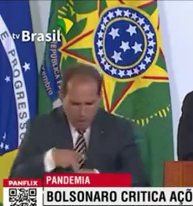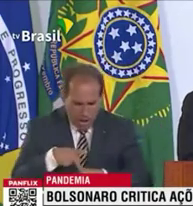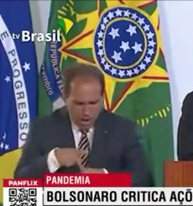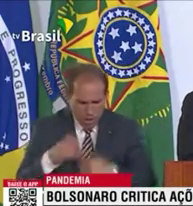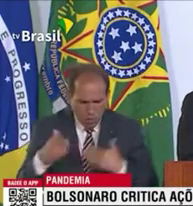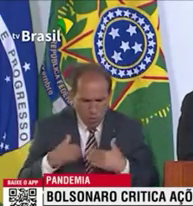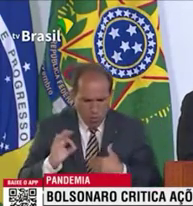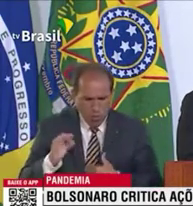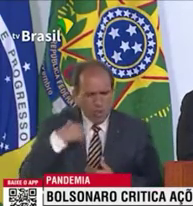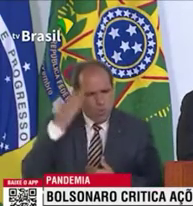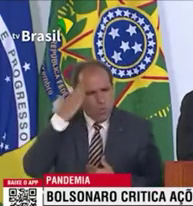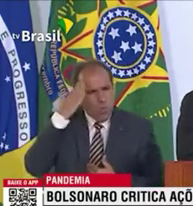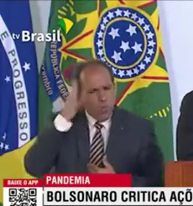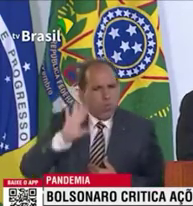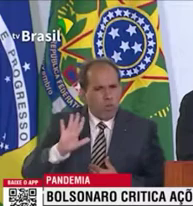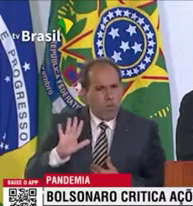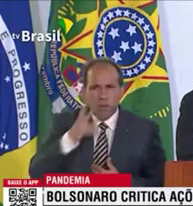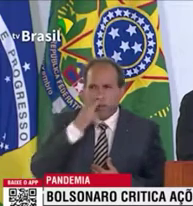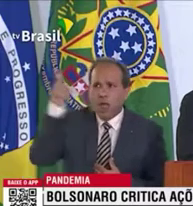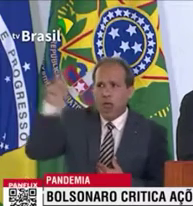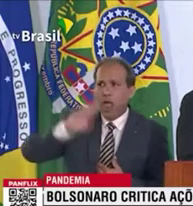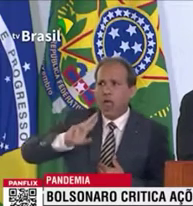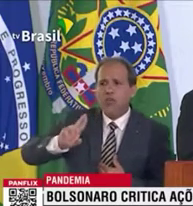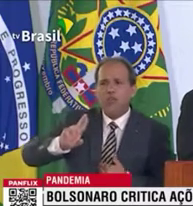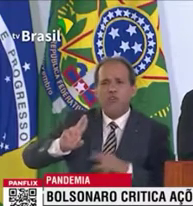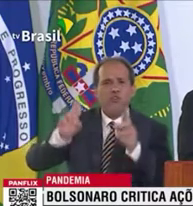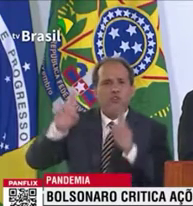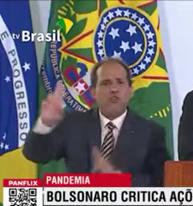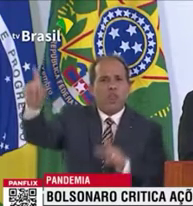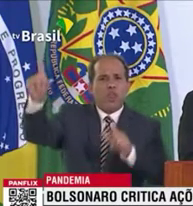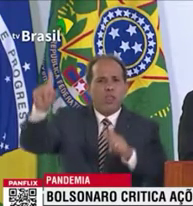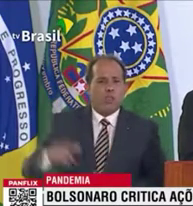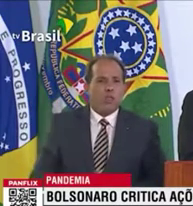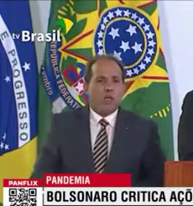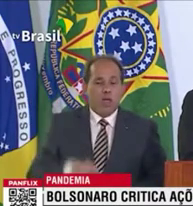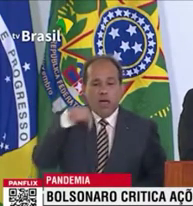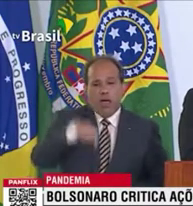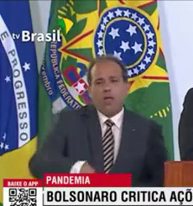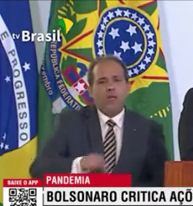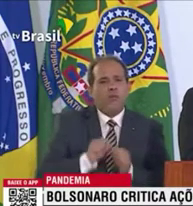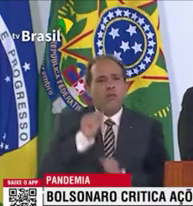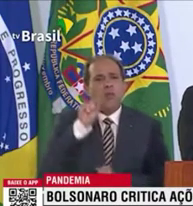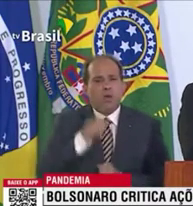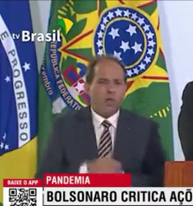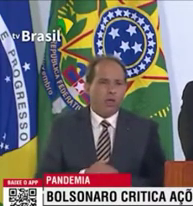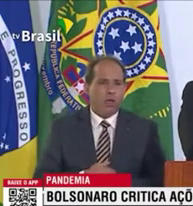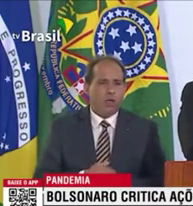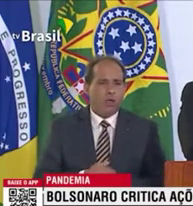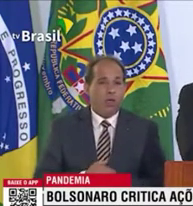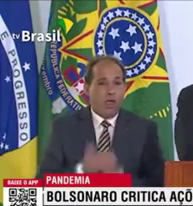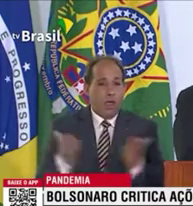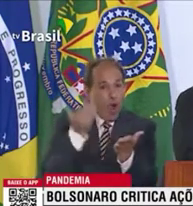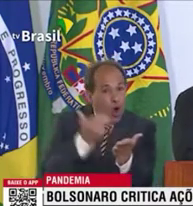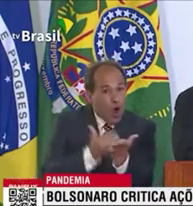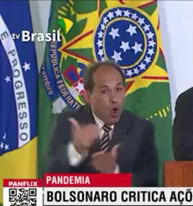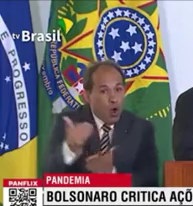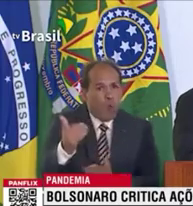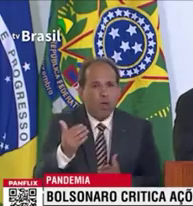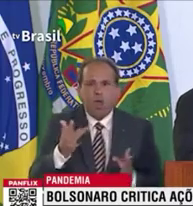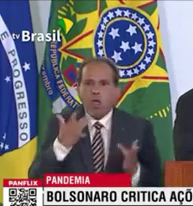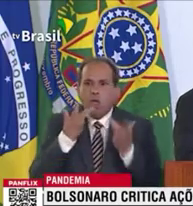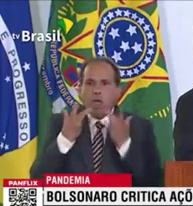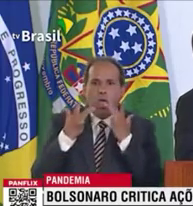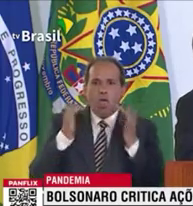tenho conhecimento. E lá está sendo diferente. E aqui? E agora já começa a